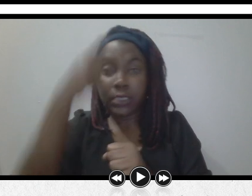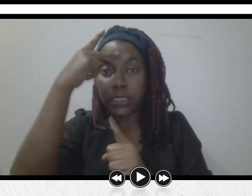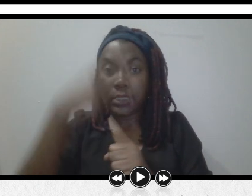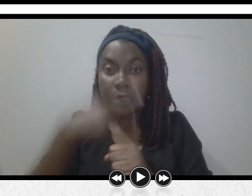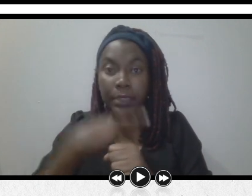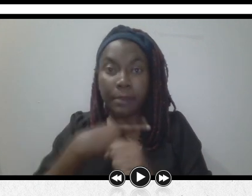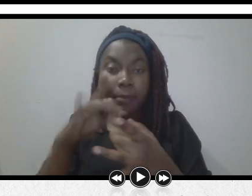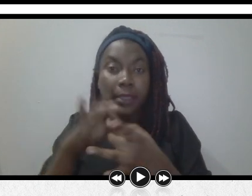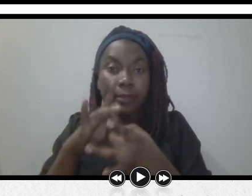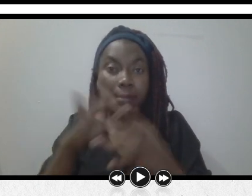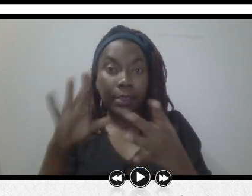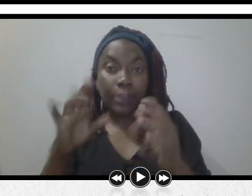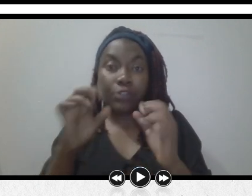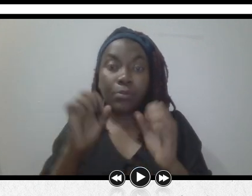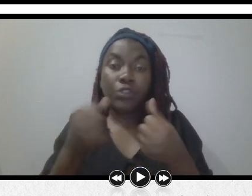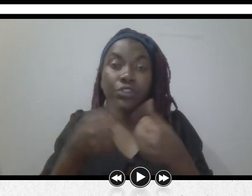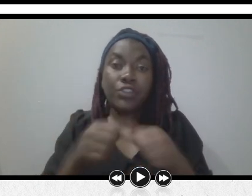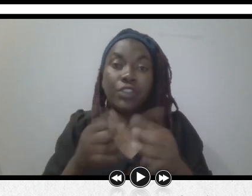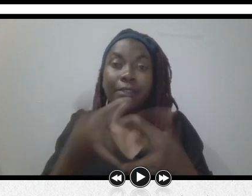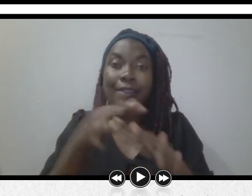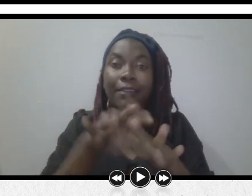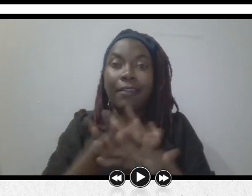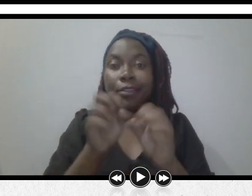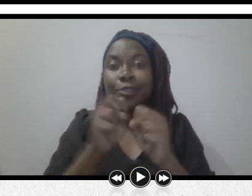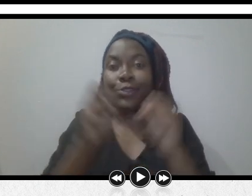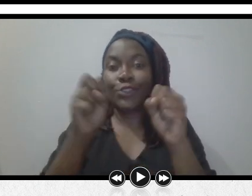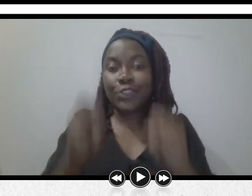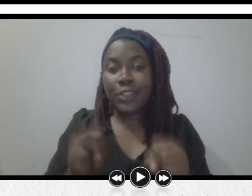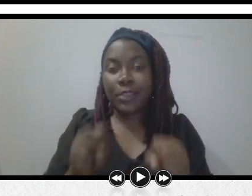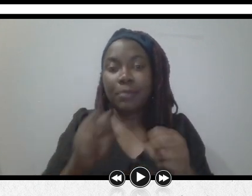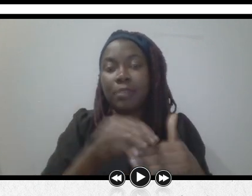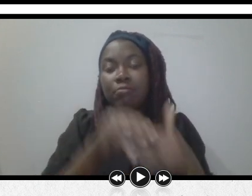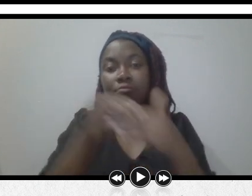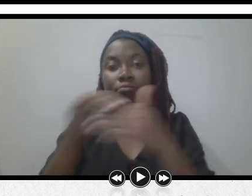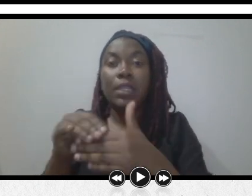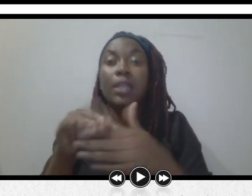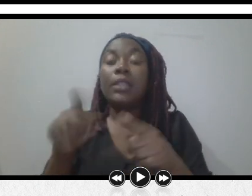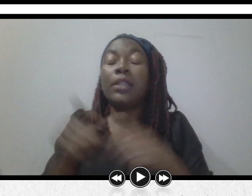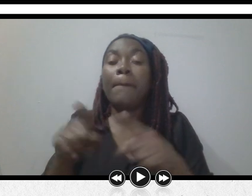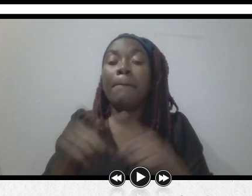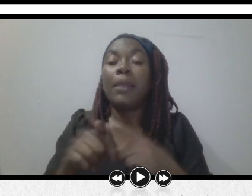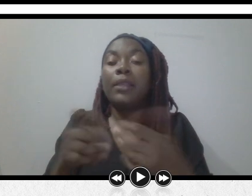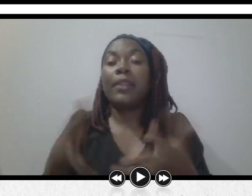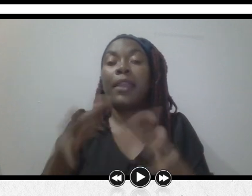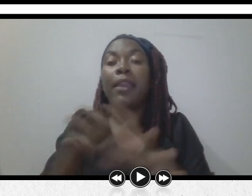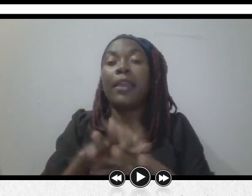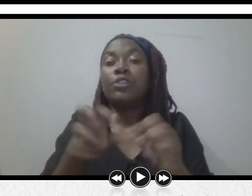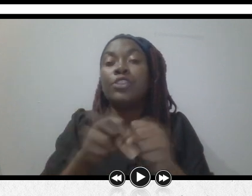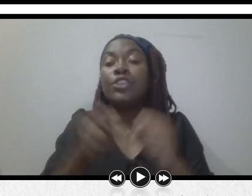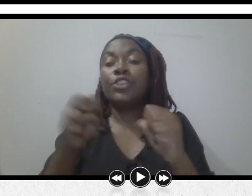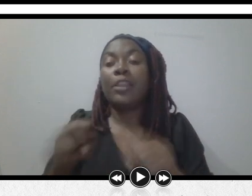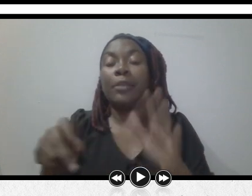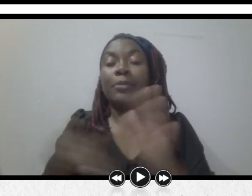operacional. Então, elas podem ser independentes, elas podem estar integradas a um sistema de transbordo e